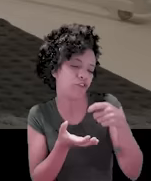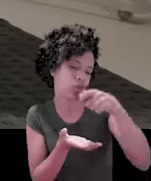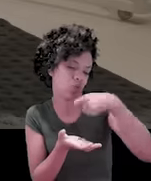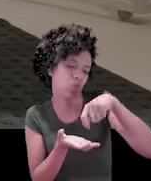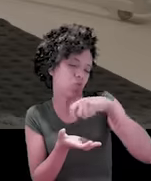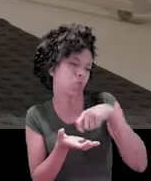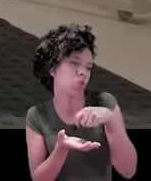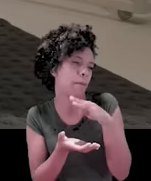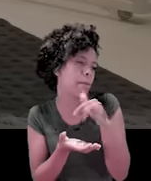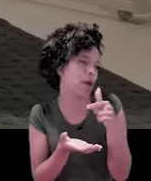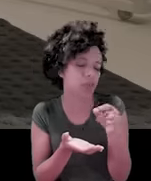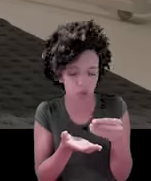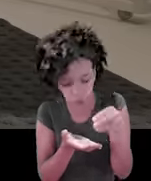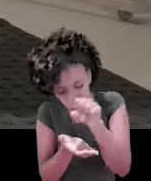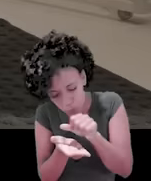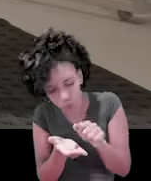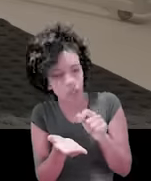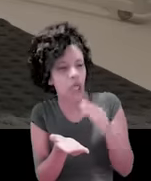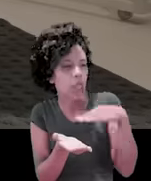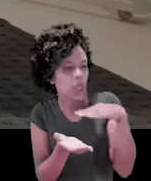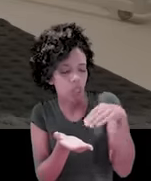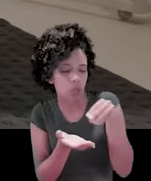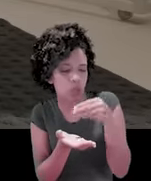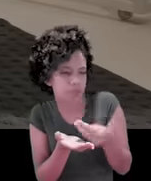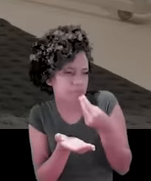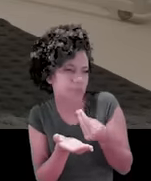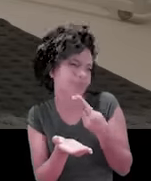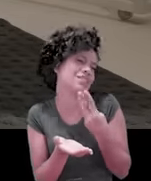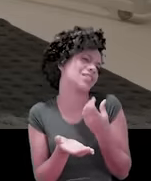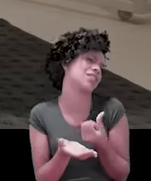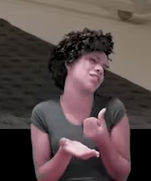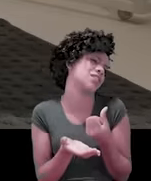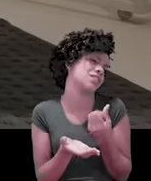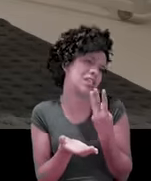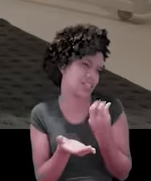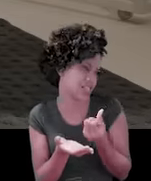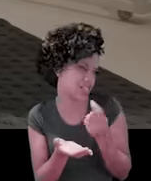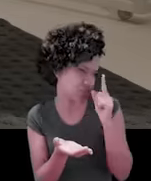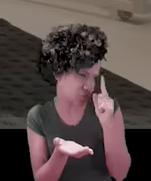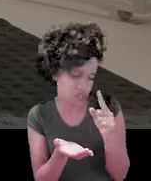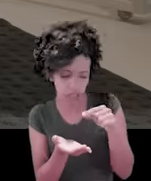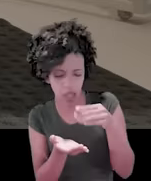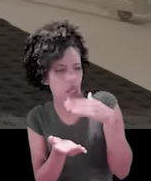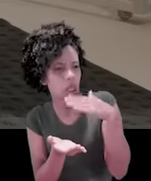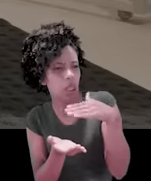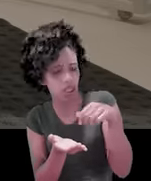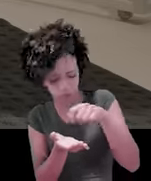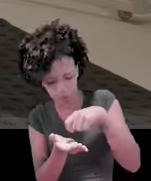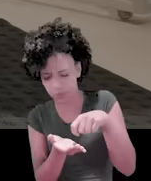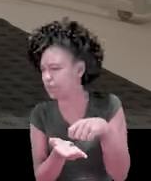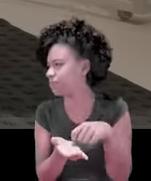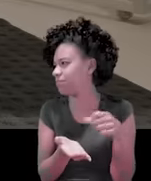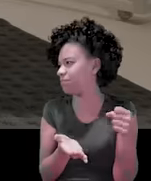baião aí eu fui no meio com medo Botei uma Pimentinha hahaha eu não comia nada tinha 36 dias eu não tinha voltei Pimenta né O